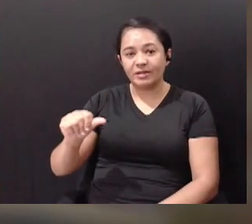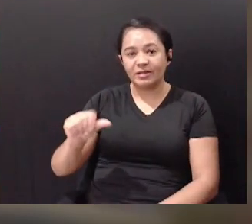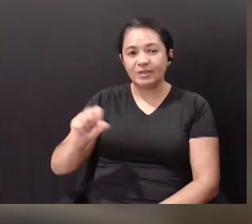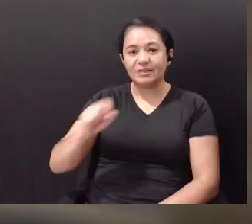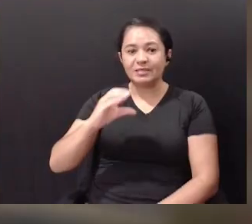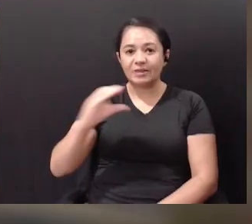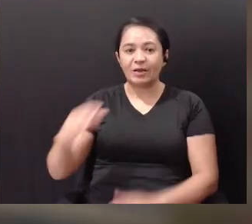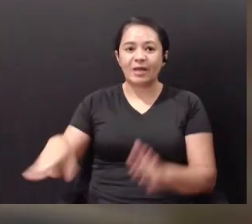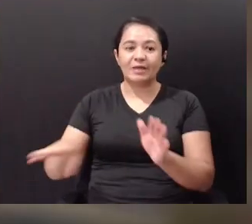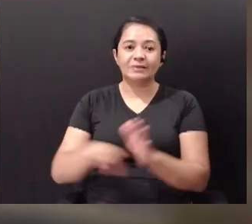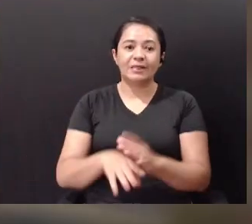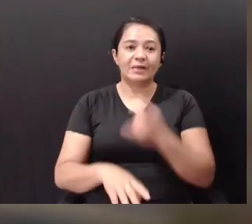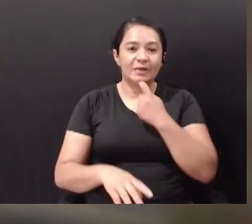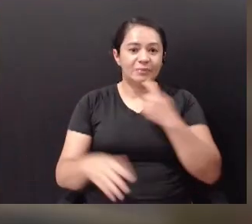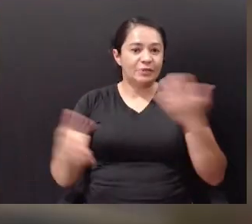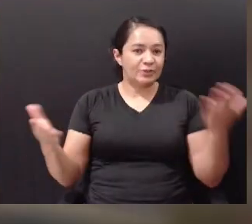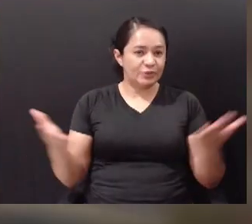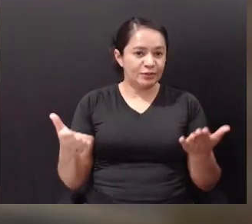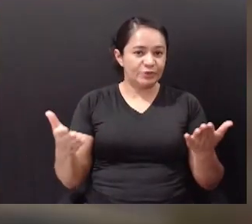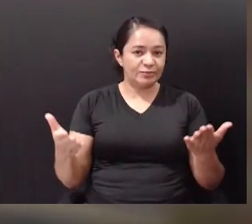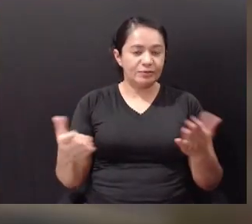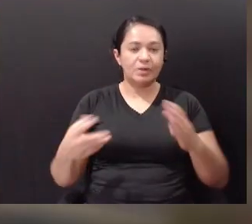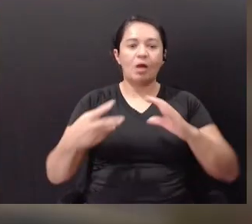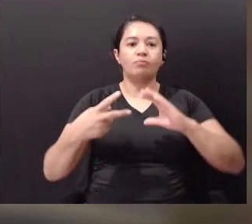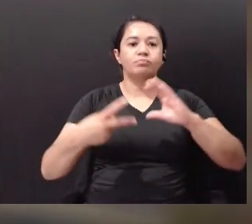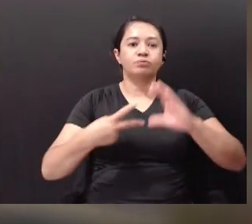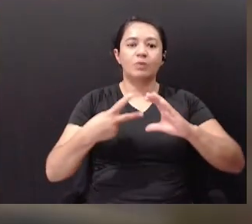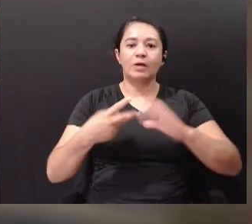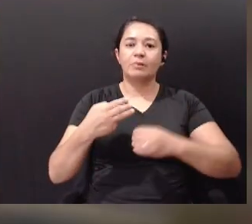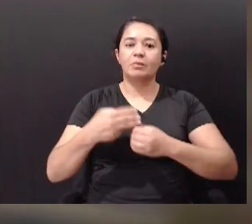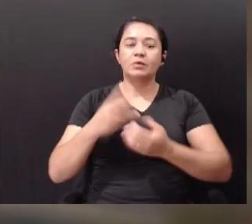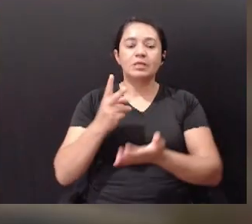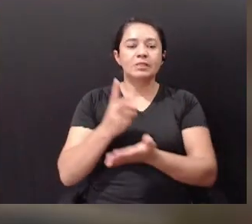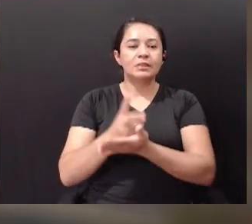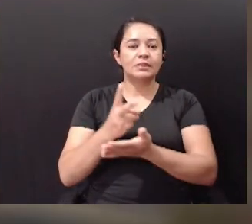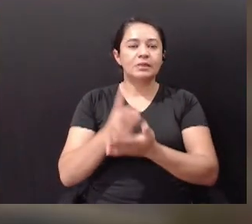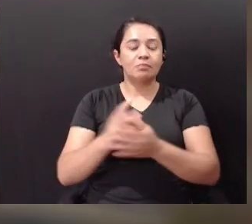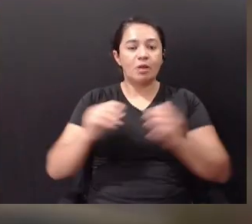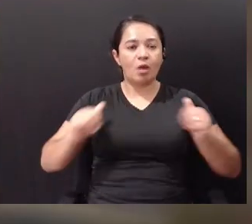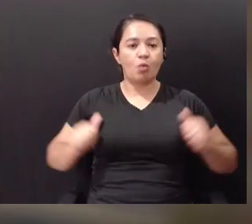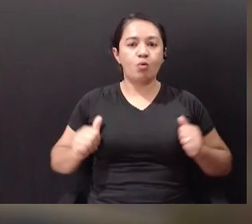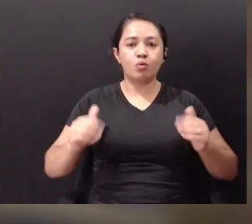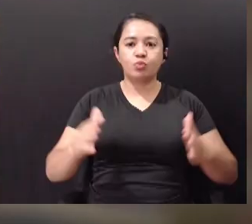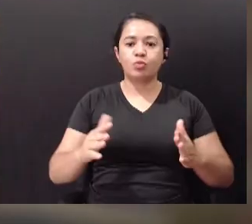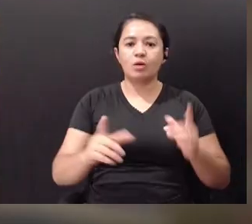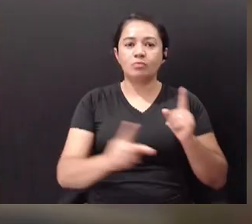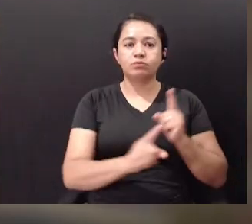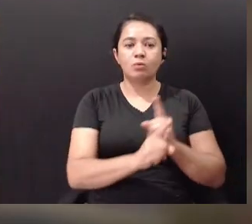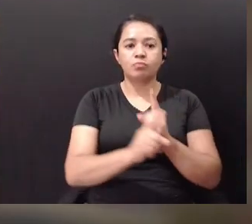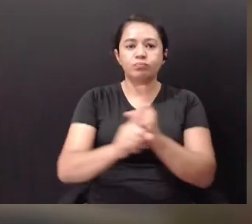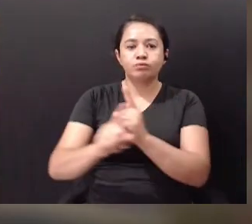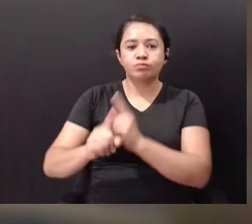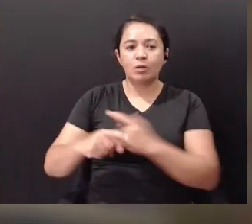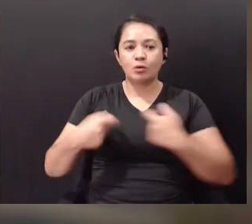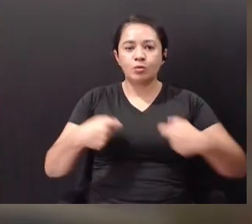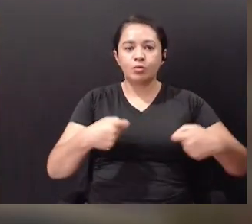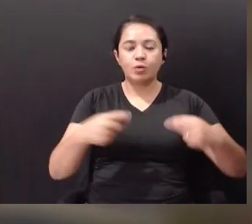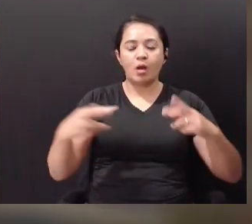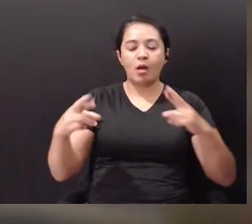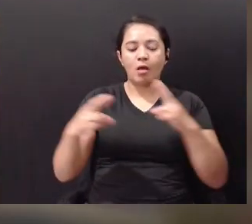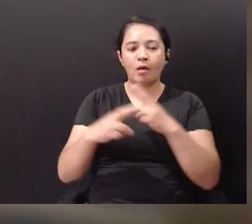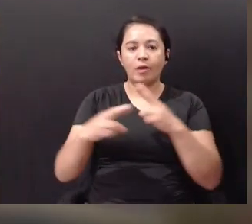atualidade, a Câmara Municipal sempre esteve ativa, atendendo às demandas relacionadas ao tema.